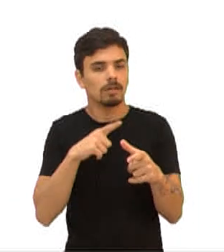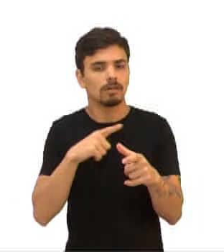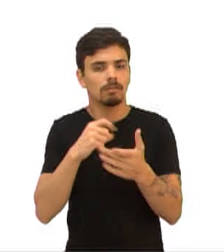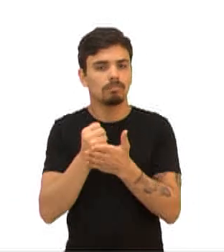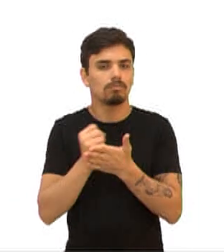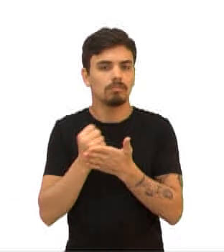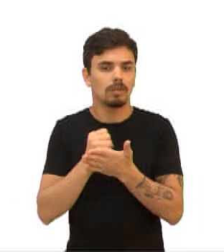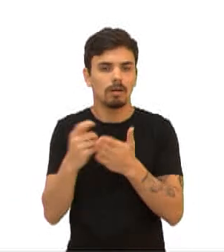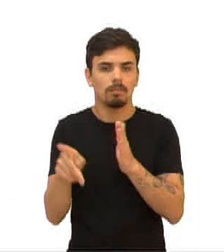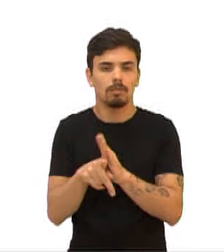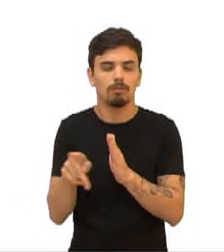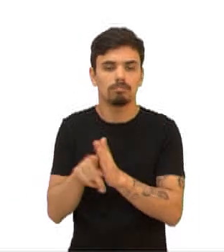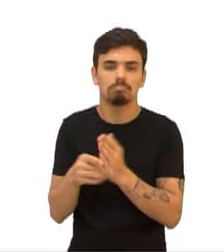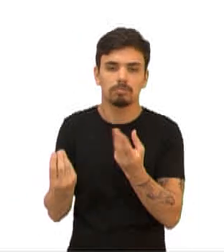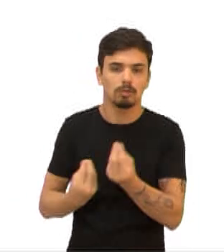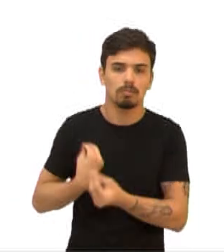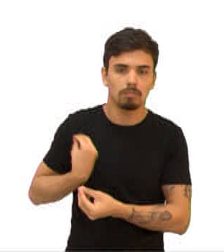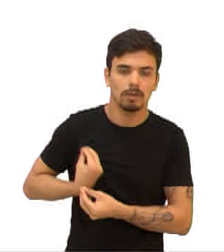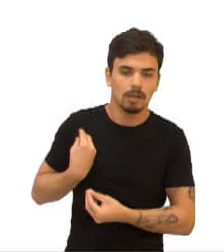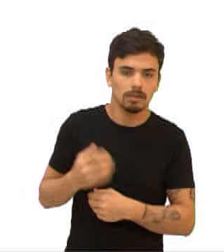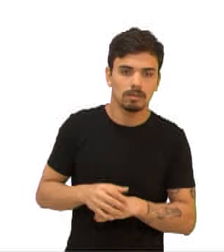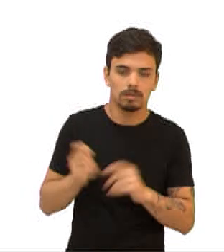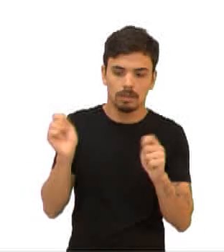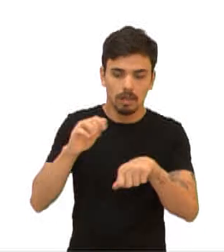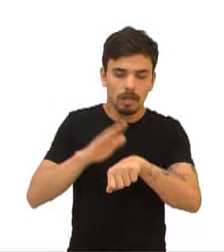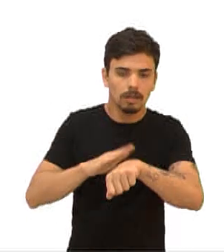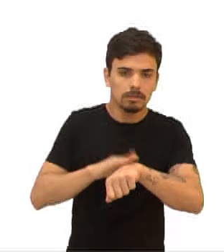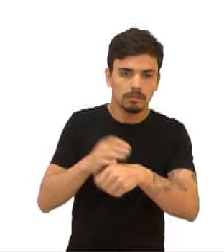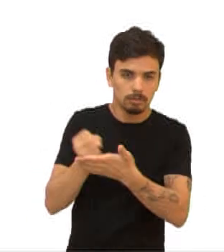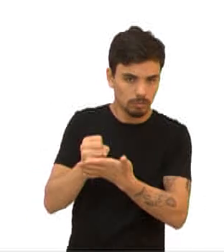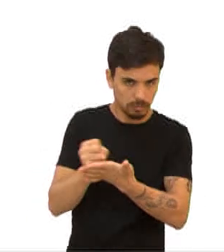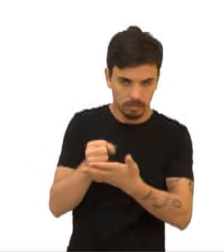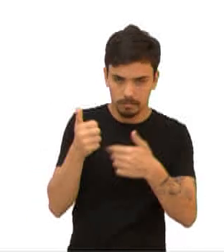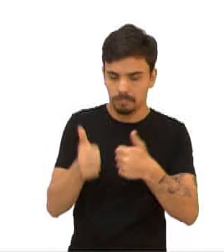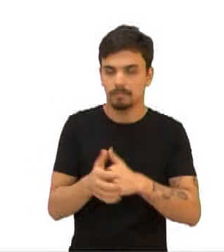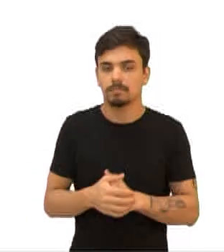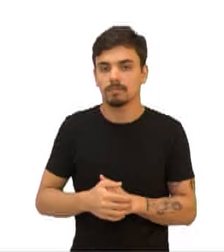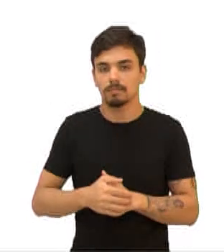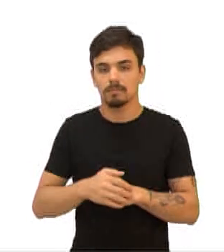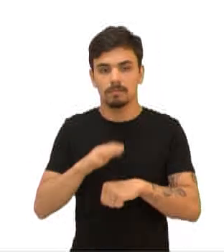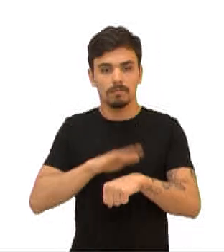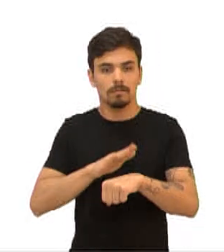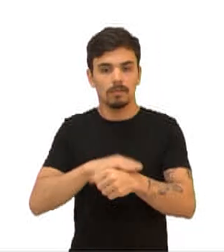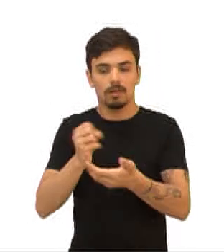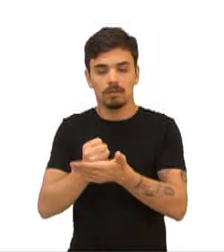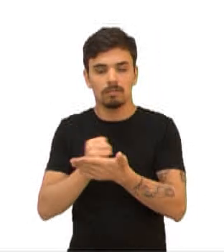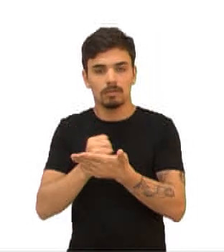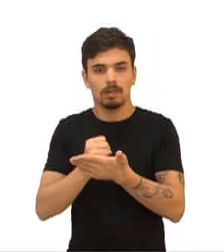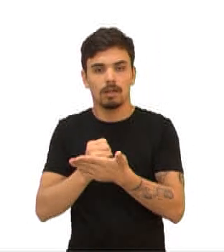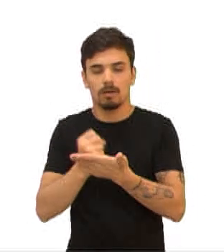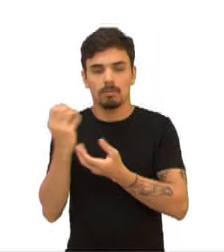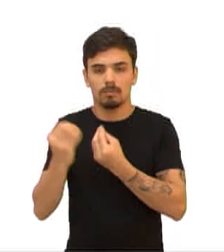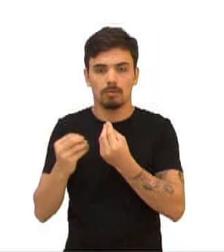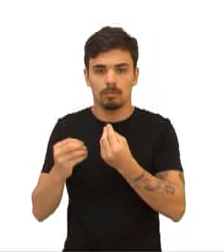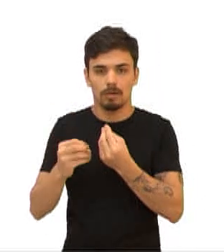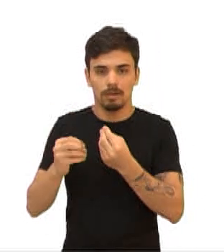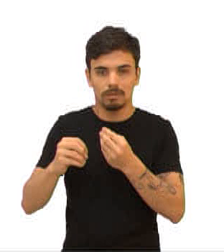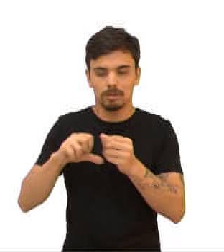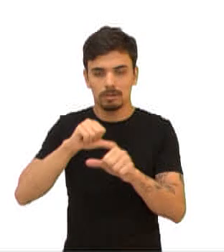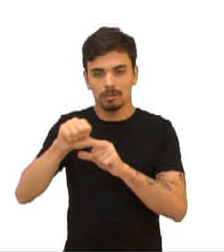controle do sensor de presença. Então ele pode controlar o tempo, lembra? O tempo da catraca é 800 milissegundos,